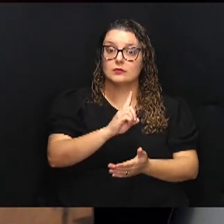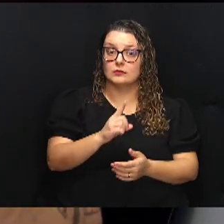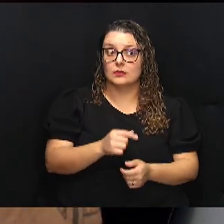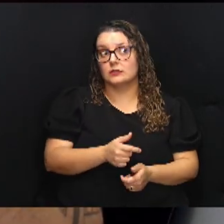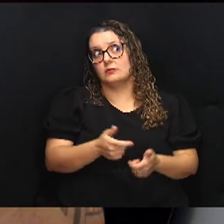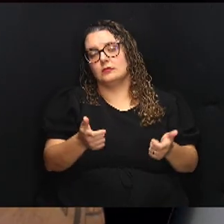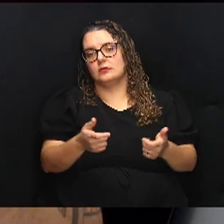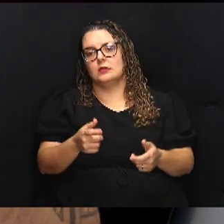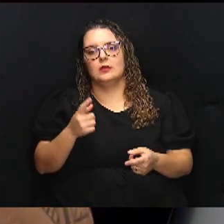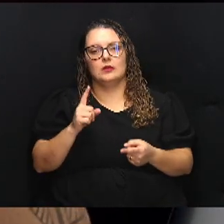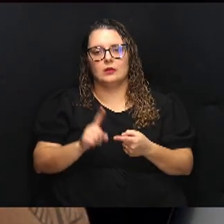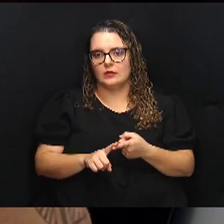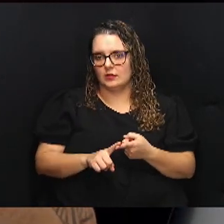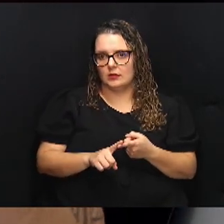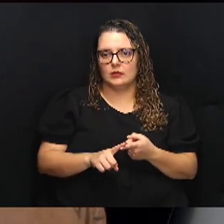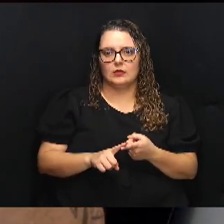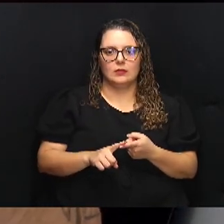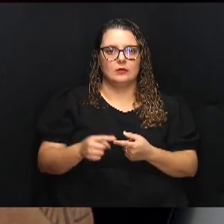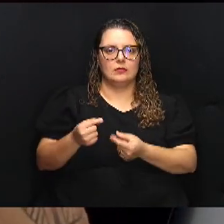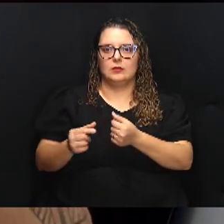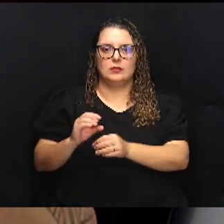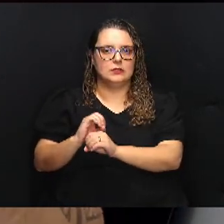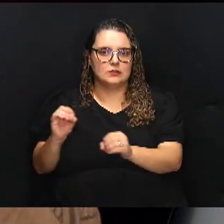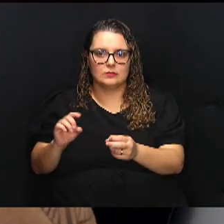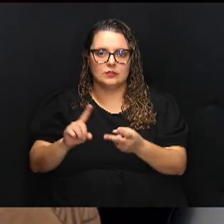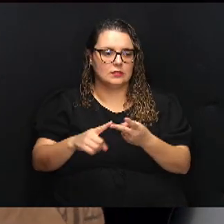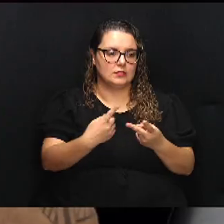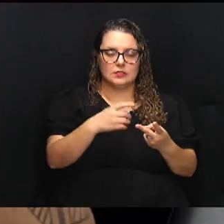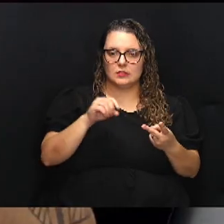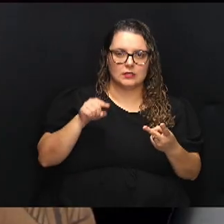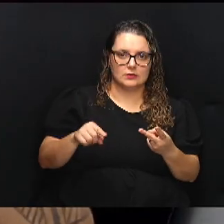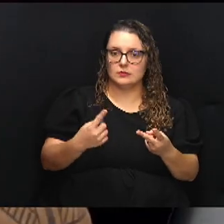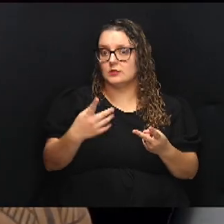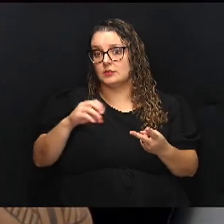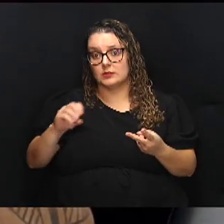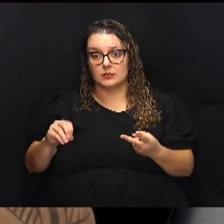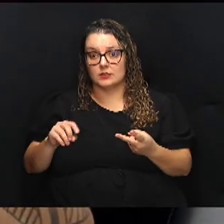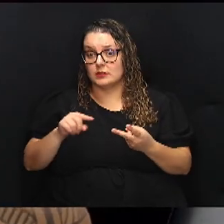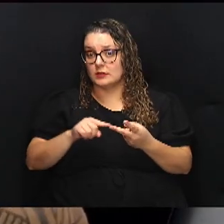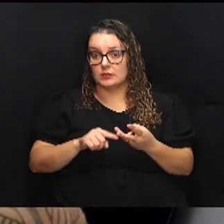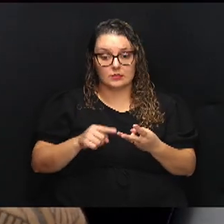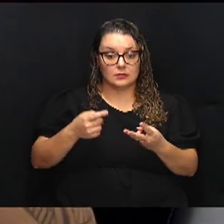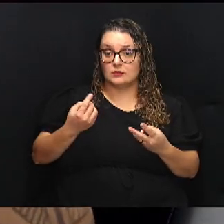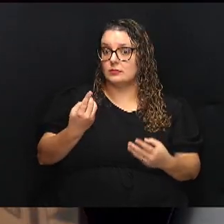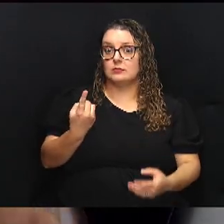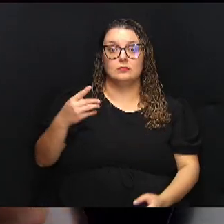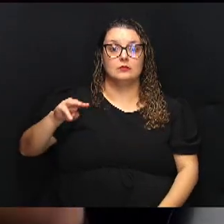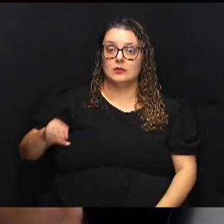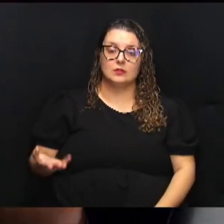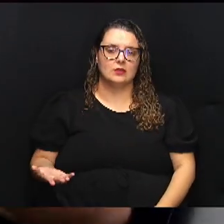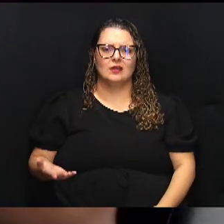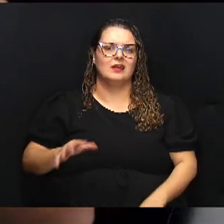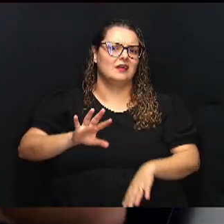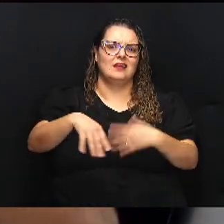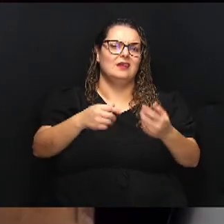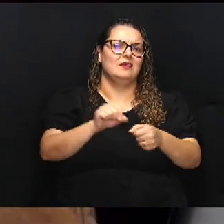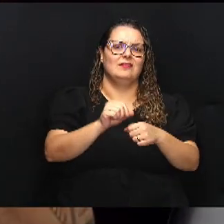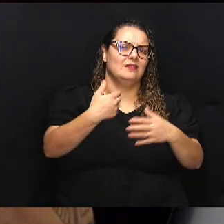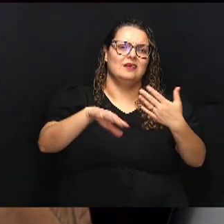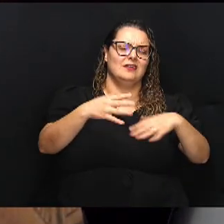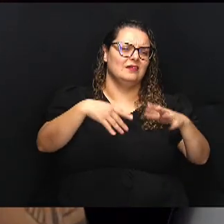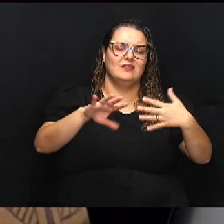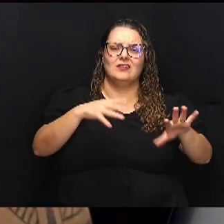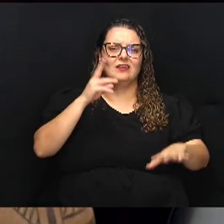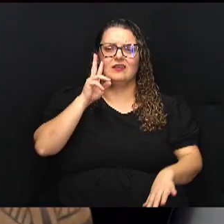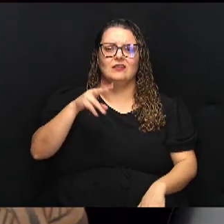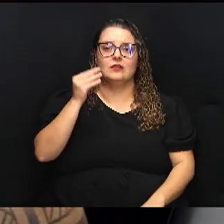Isso é igual com quem fatura 0, quem fatura 10 mil, 100 mil e milhão. Porque ela não se espelha na matemática. Vou fazendo aqui, deixa eu ir ver, deixa eu ver,